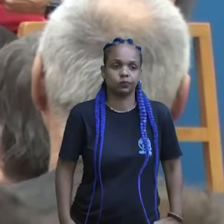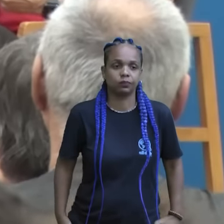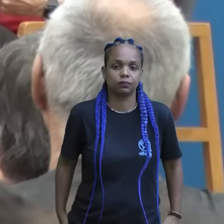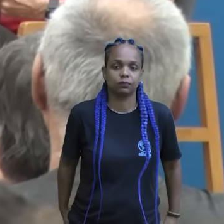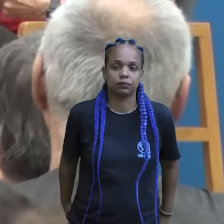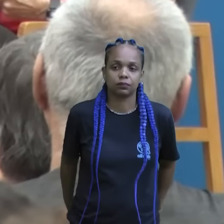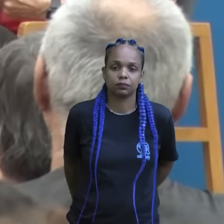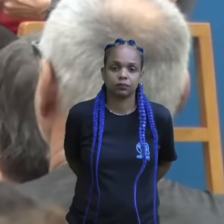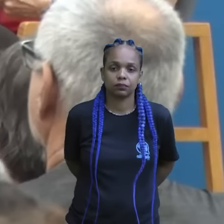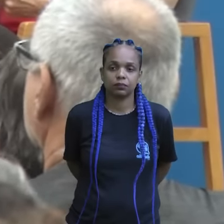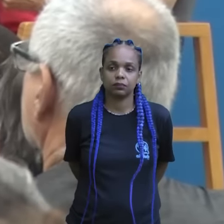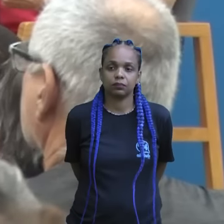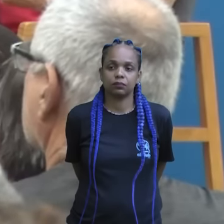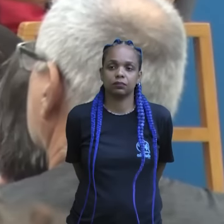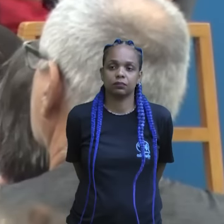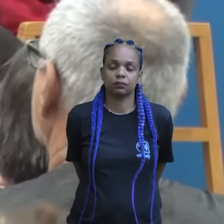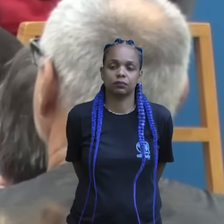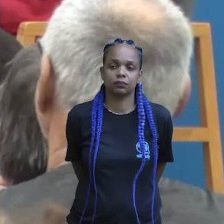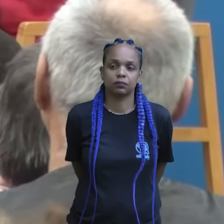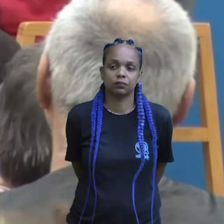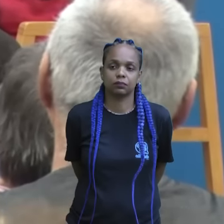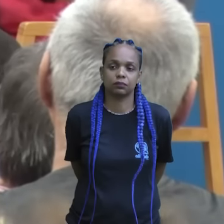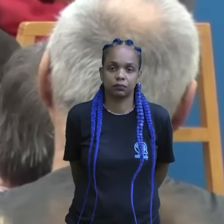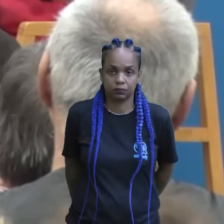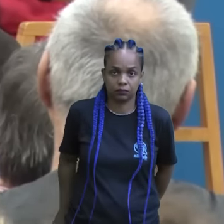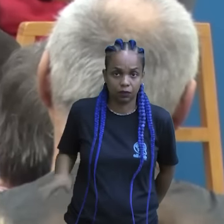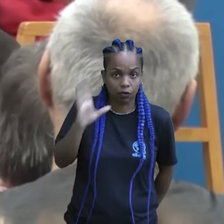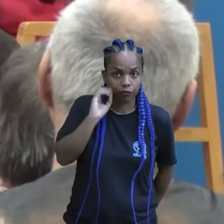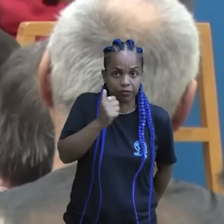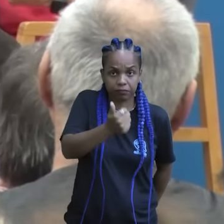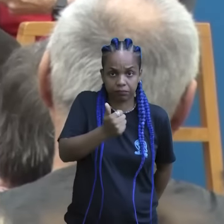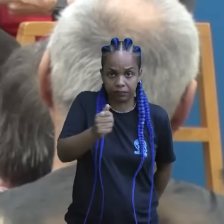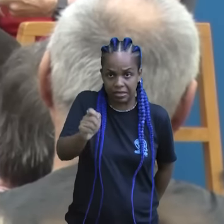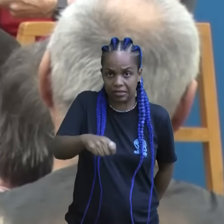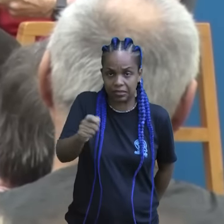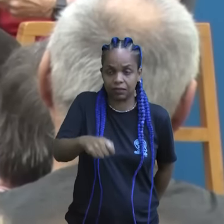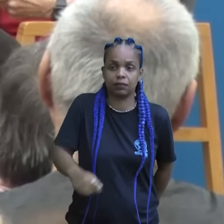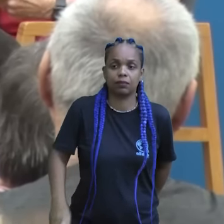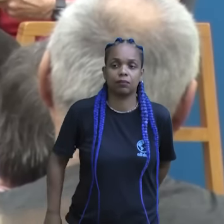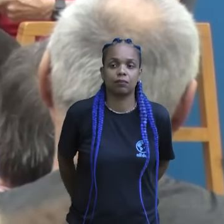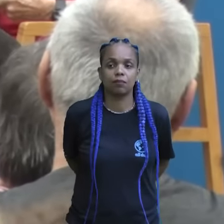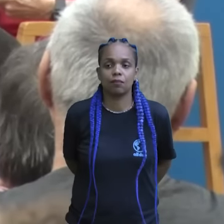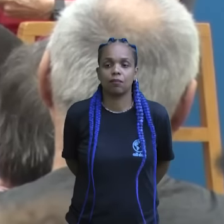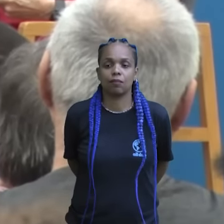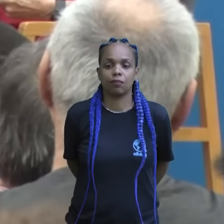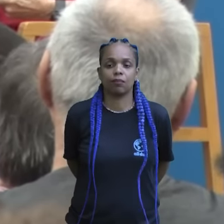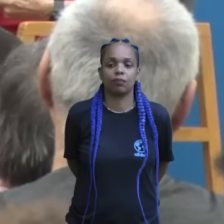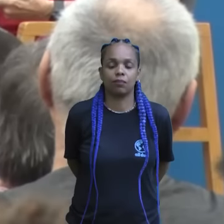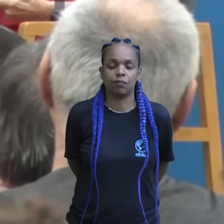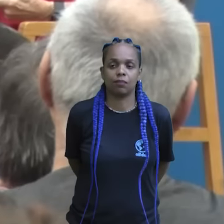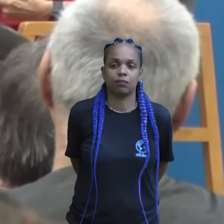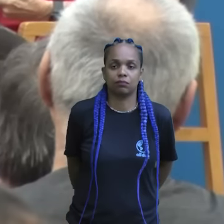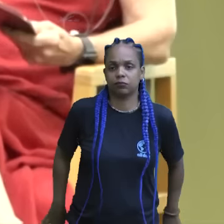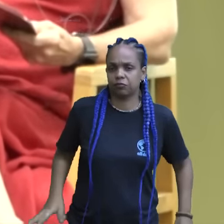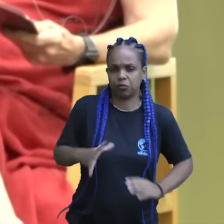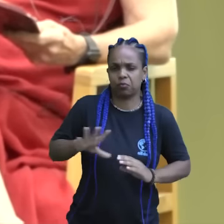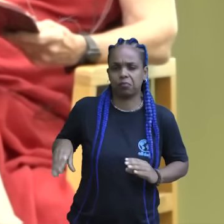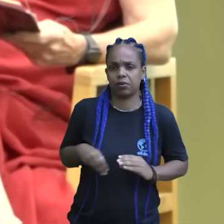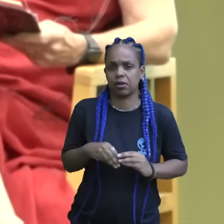Só para emendar rapidinho, né? Nesse conto que eu adoro, muito emocionante, como o homem chegou, é a burocracia